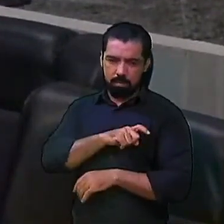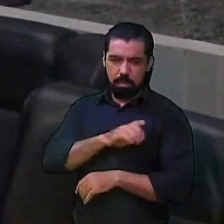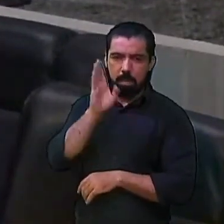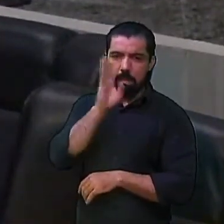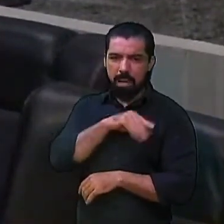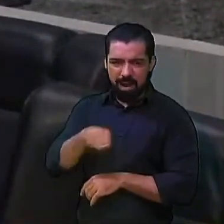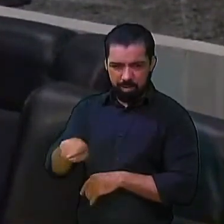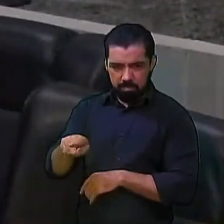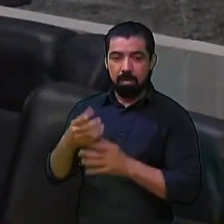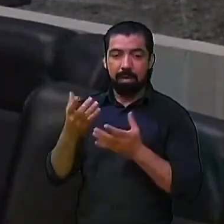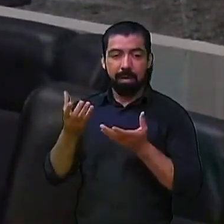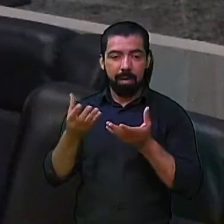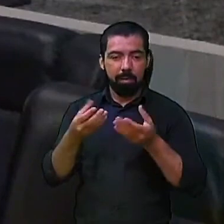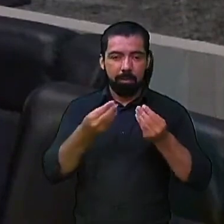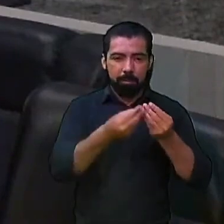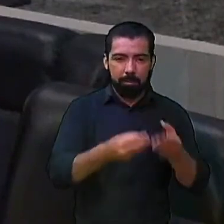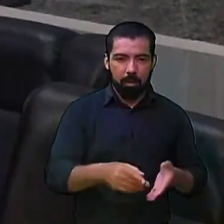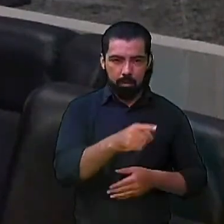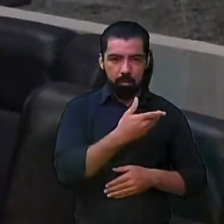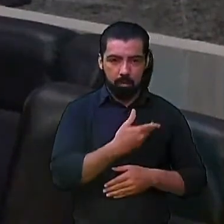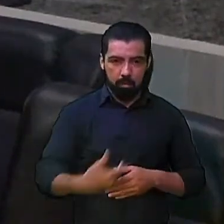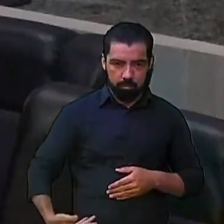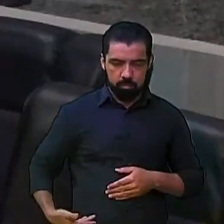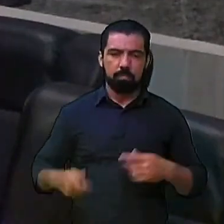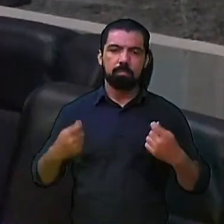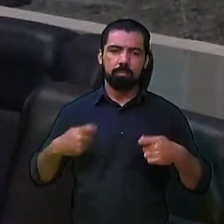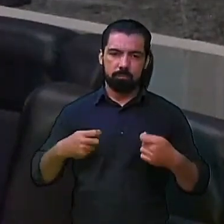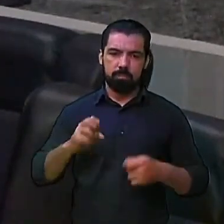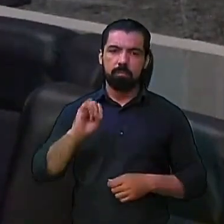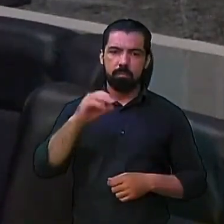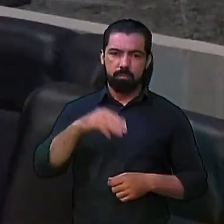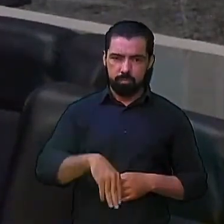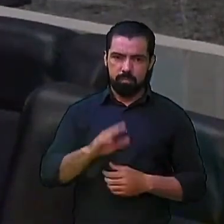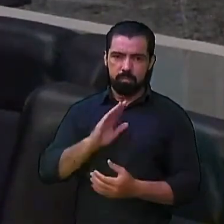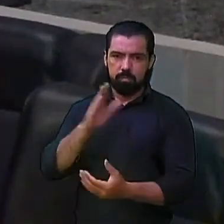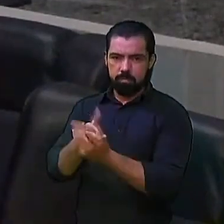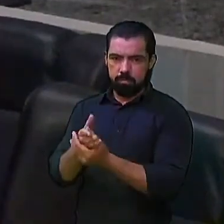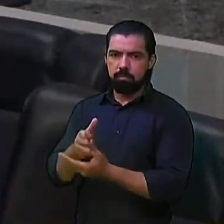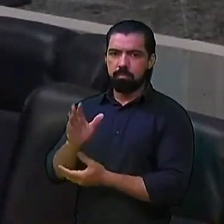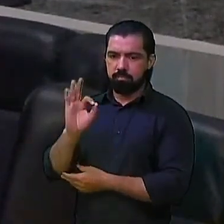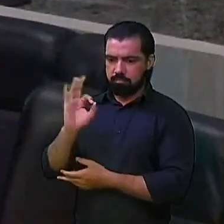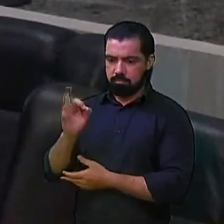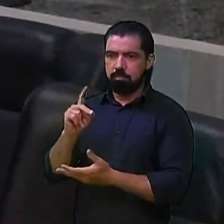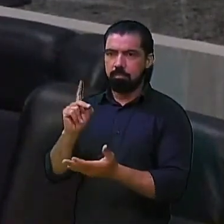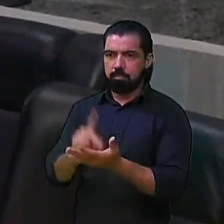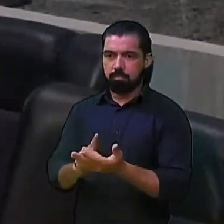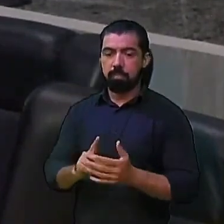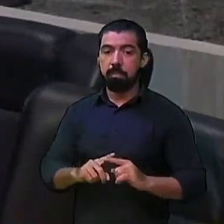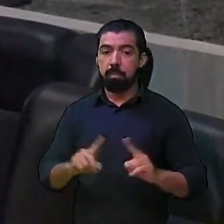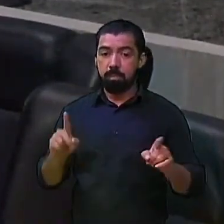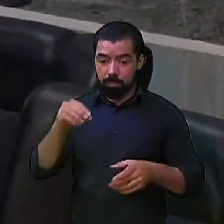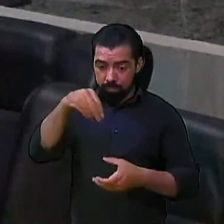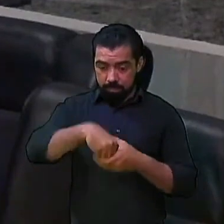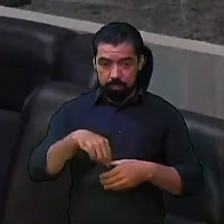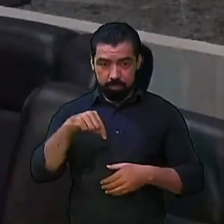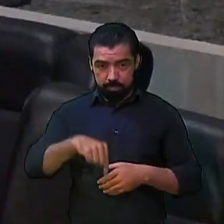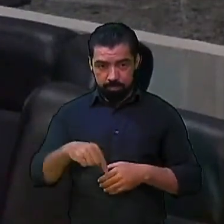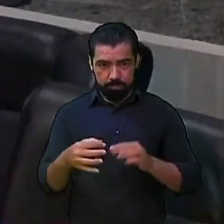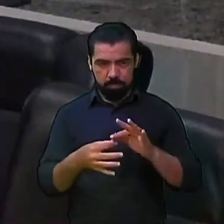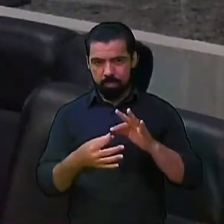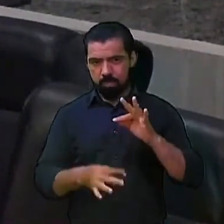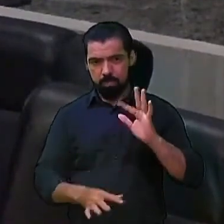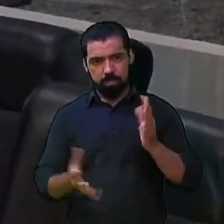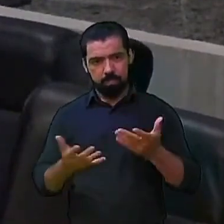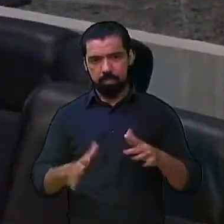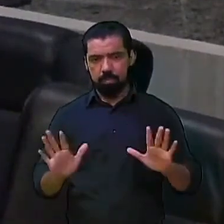tenta prejudicar, tem que ser o devido processo legal mesmo. Mas nesse caso, eu não quero aqui me alongar,